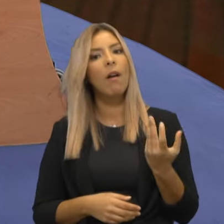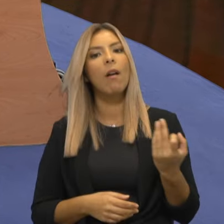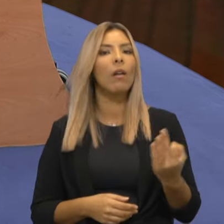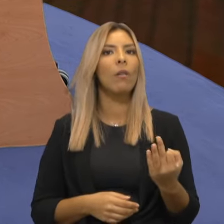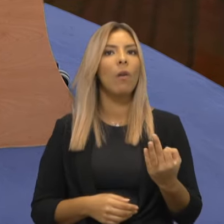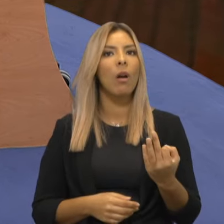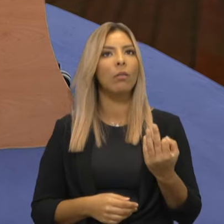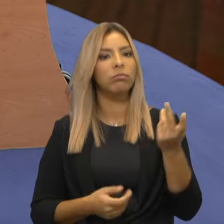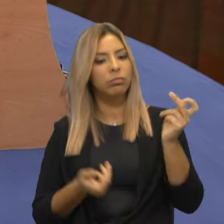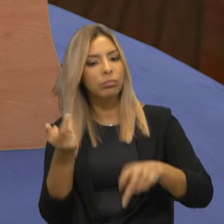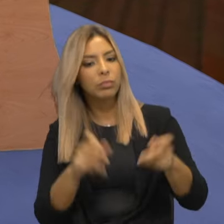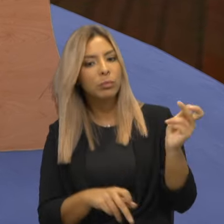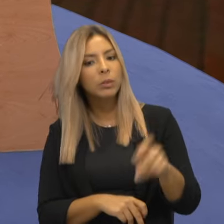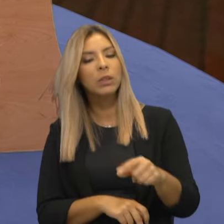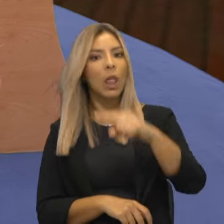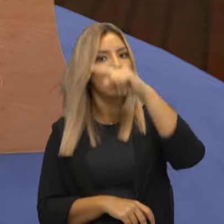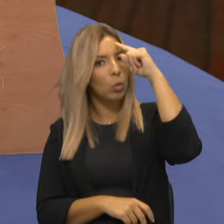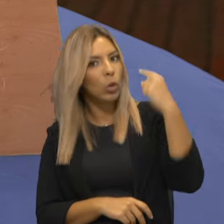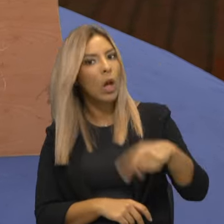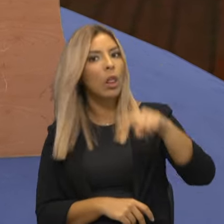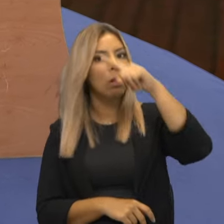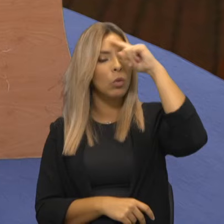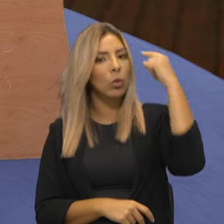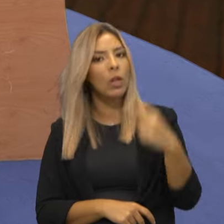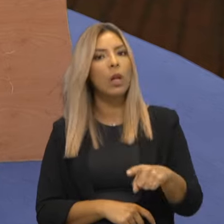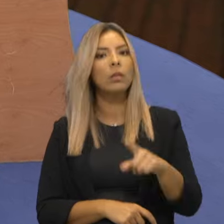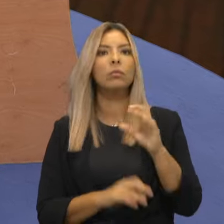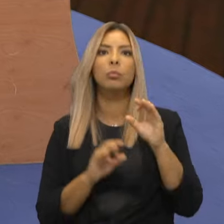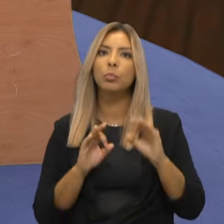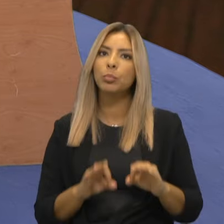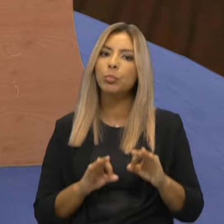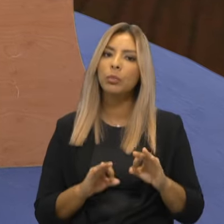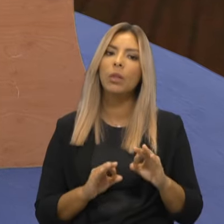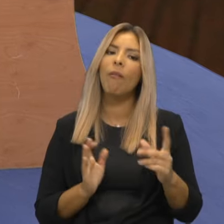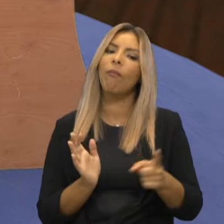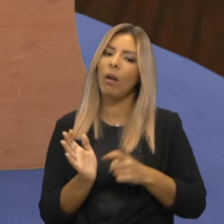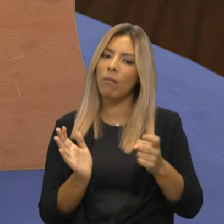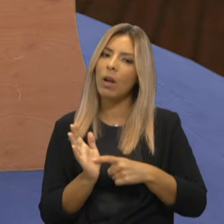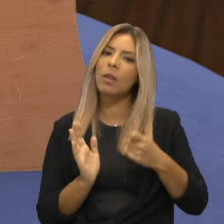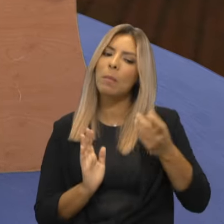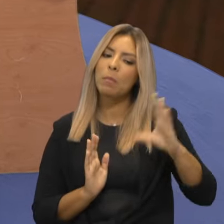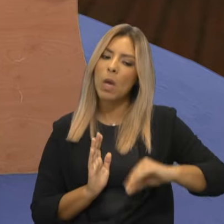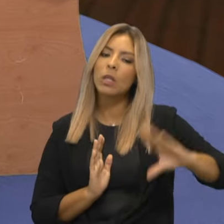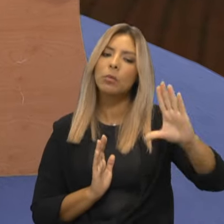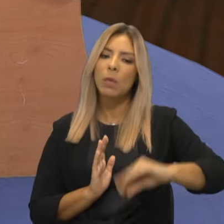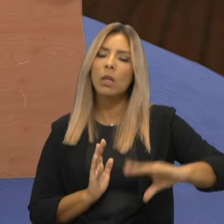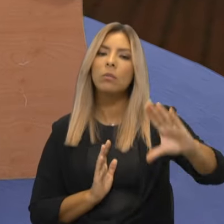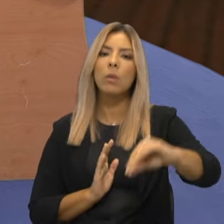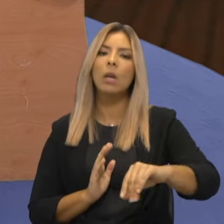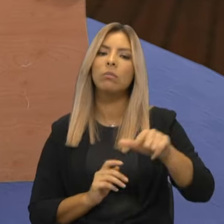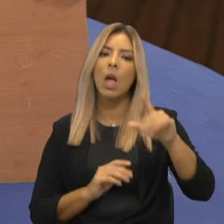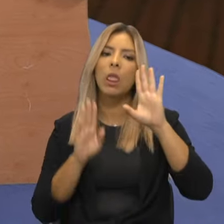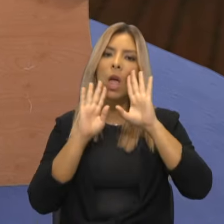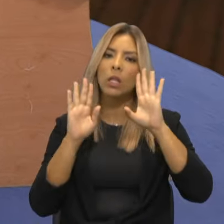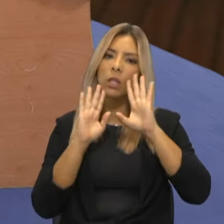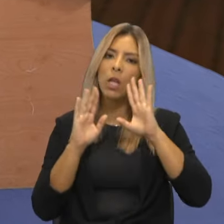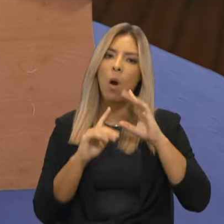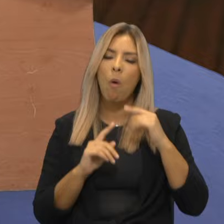as dificuldades e os desafios do dia-a-dia, é necessário muito mais e estarmos atentos uns aos outros para